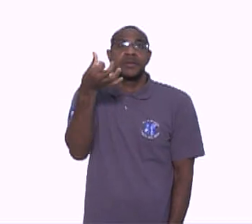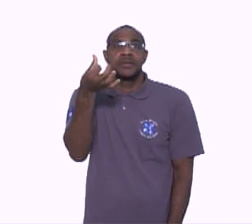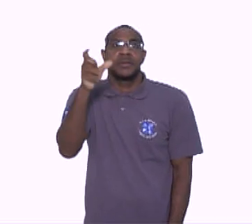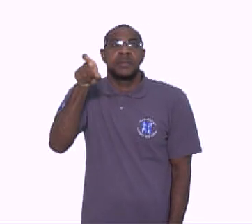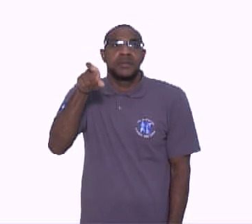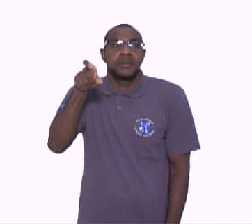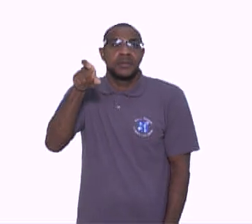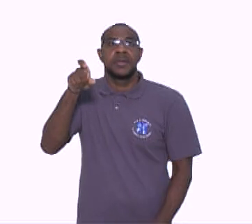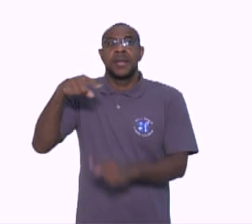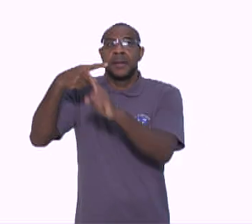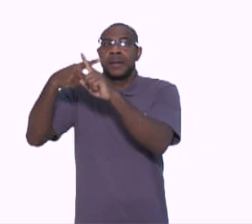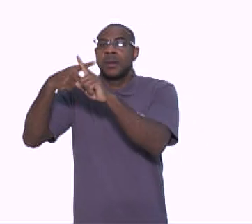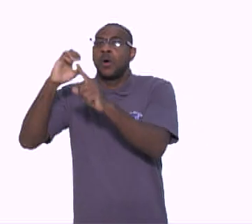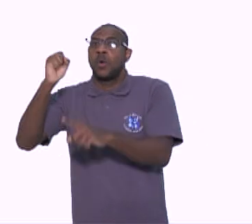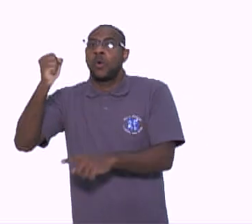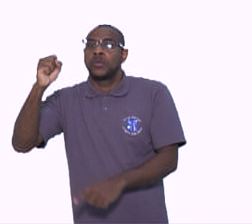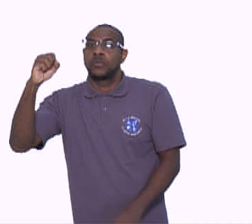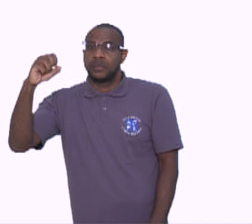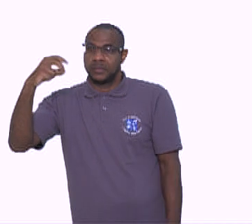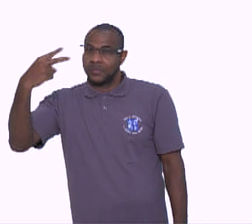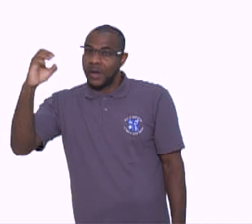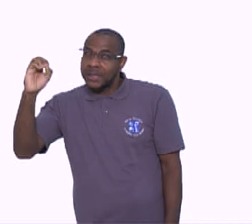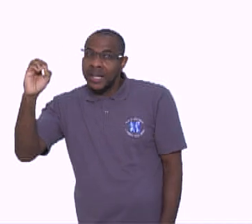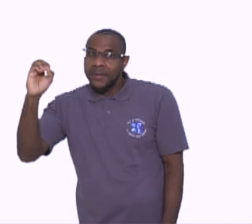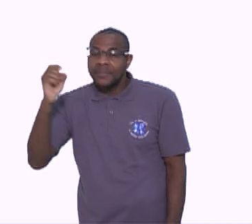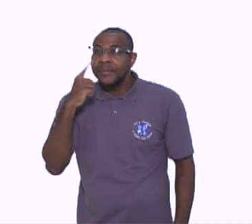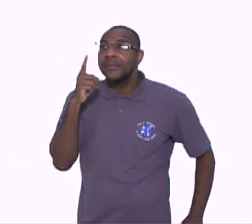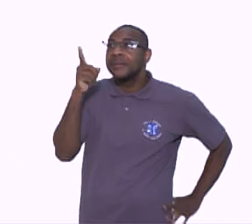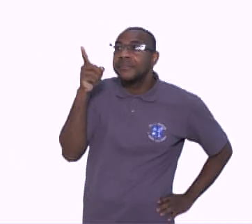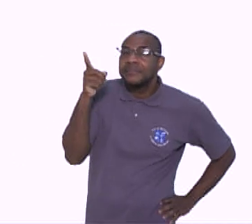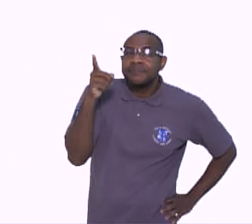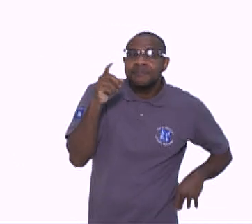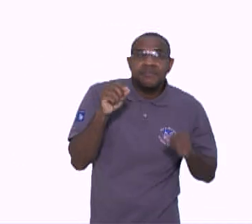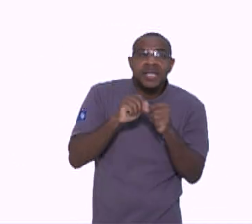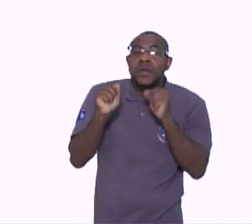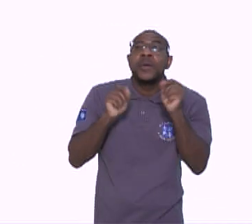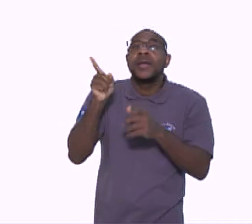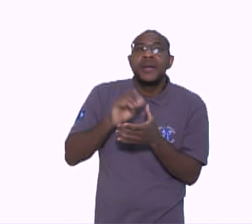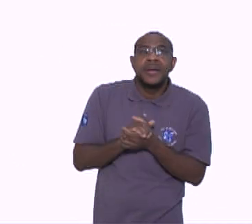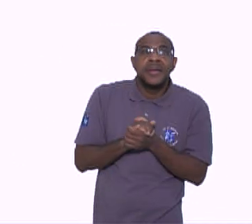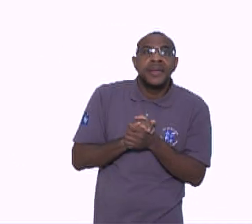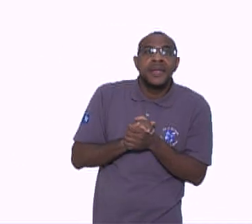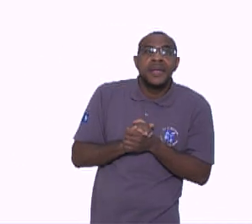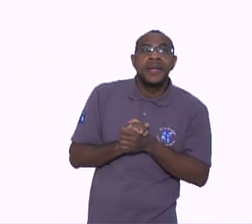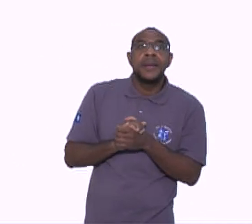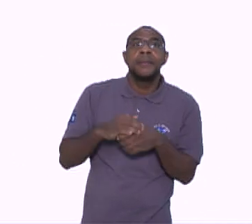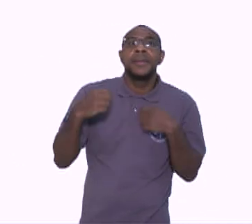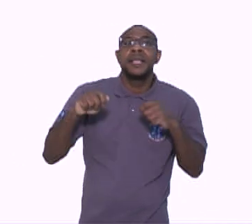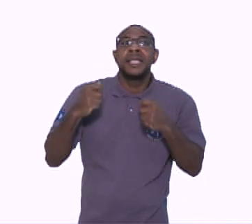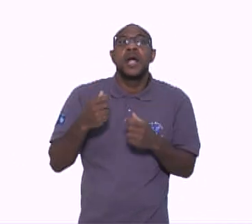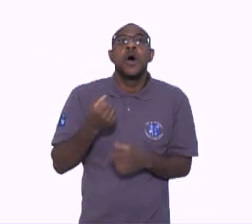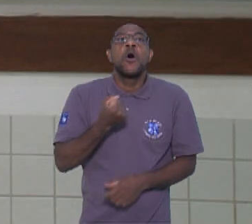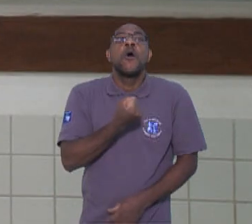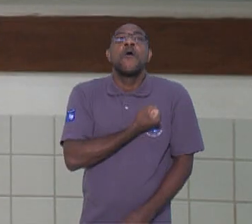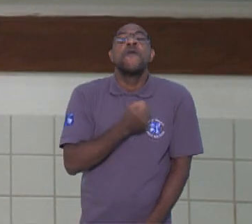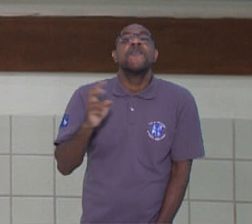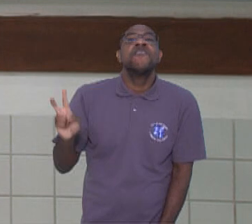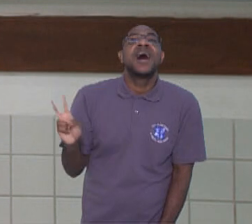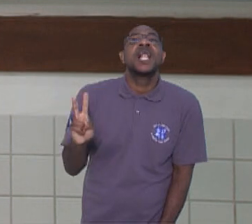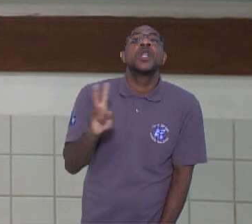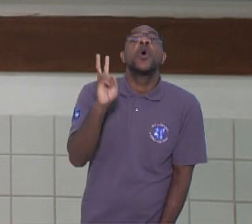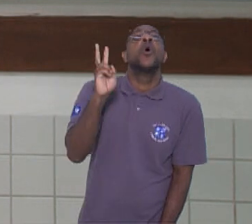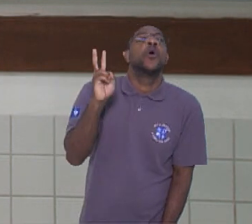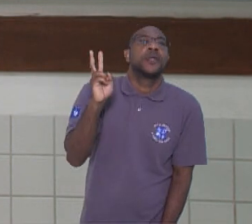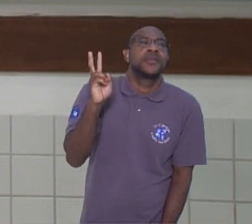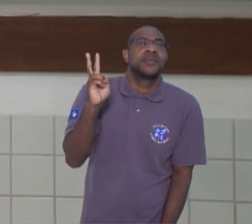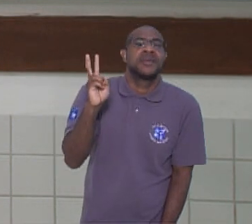zero. Bom, o que devemos fazer então? Tá aqui? Devemos atribuir valores numéricos, arbitrários.